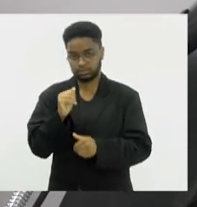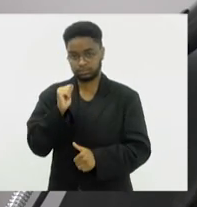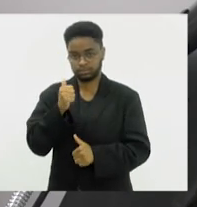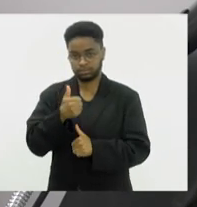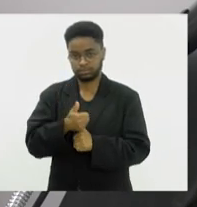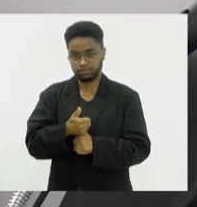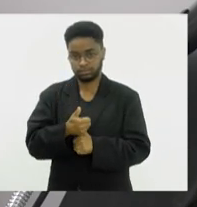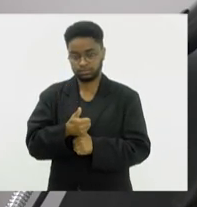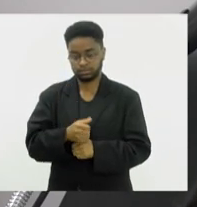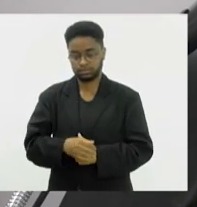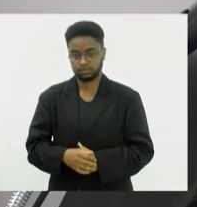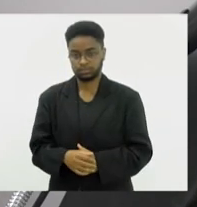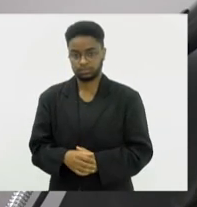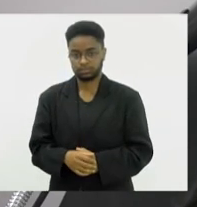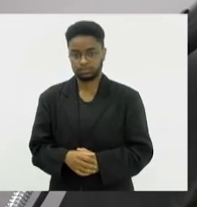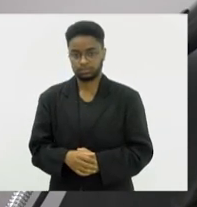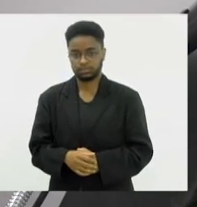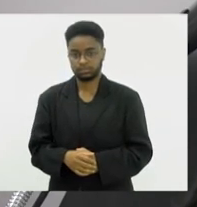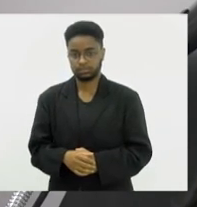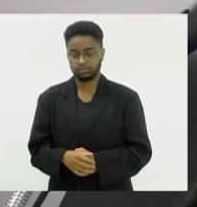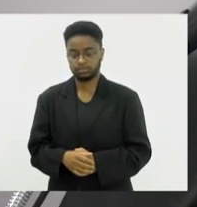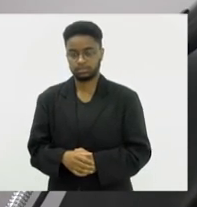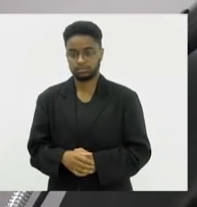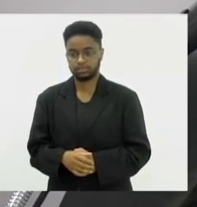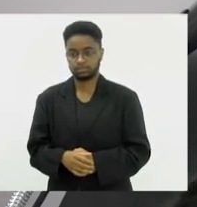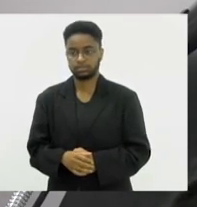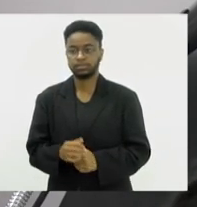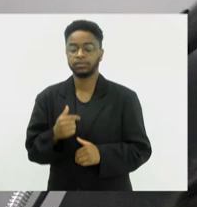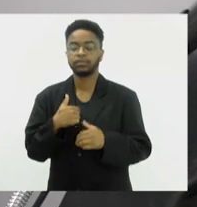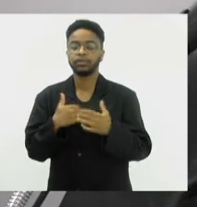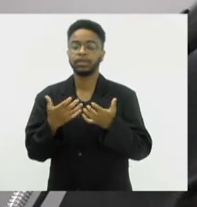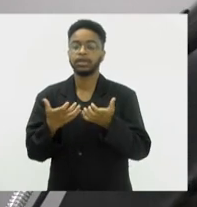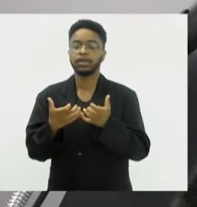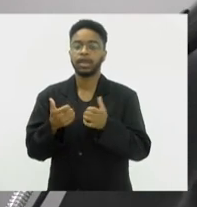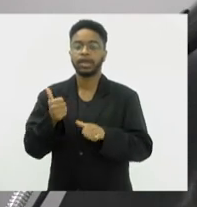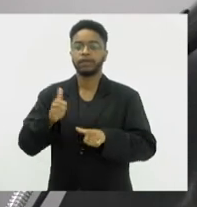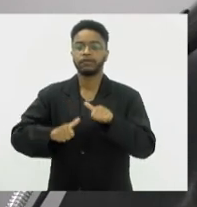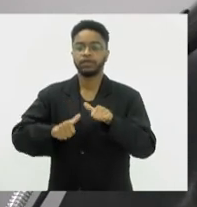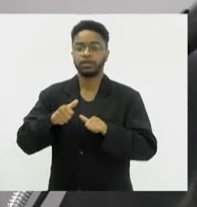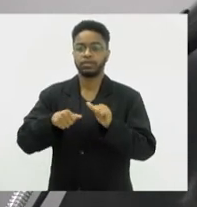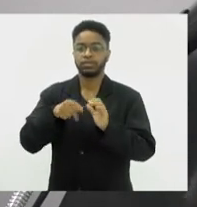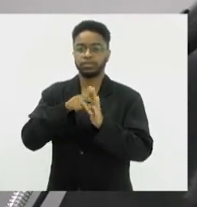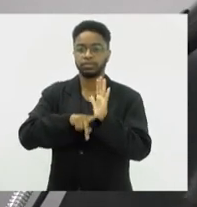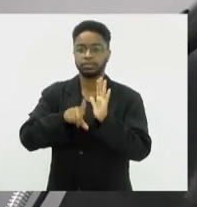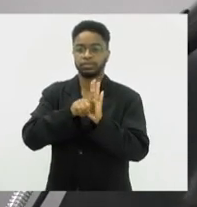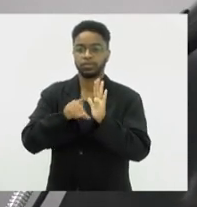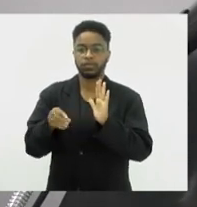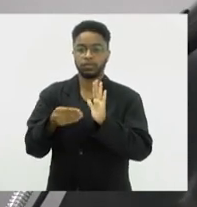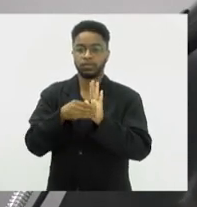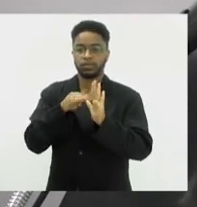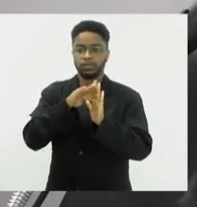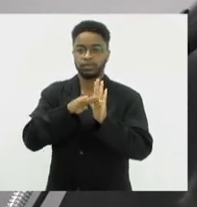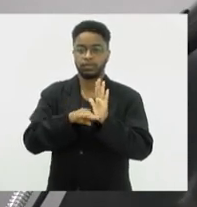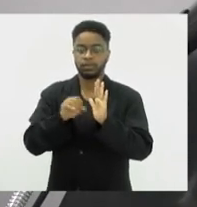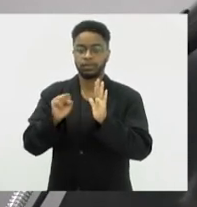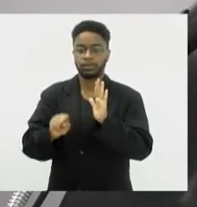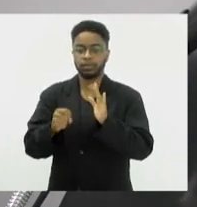por substitutivo. Eu queria dar uma olhada nesse projeto. Botei na pauta aí. Em